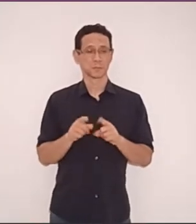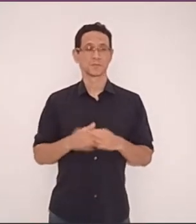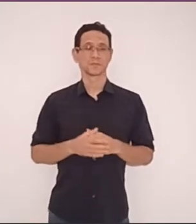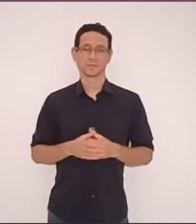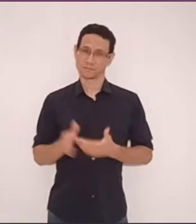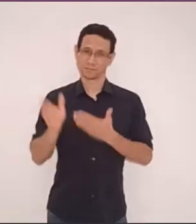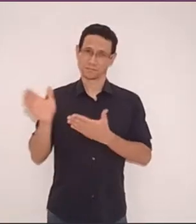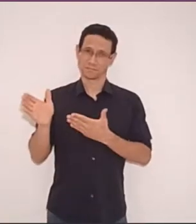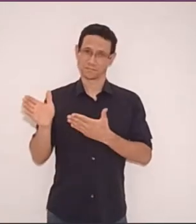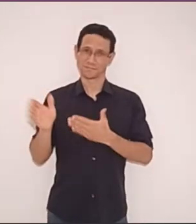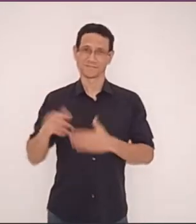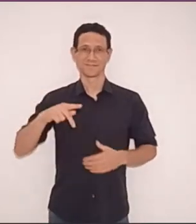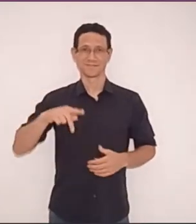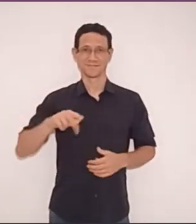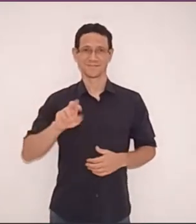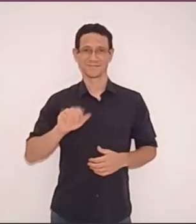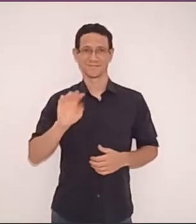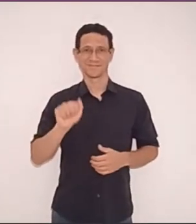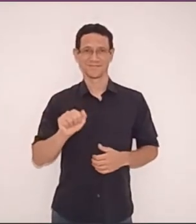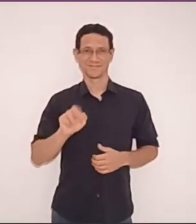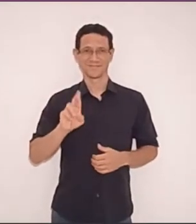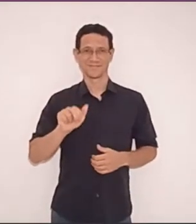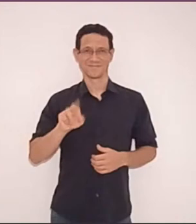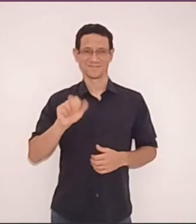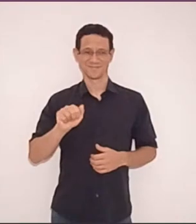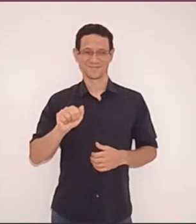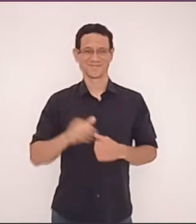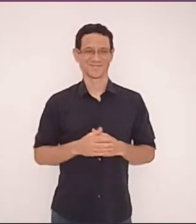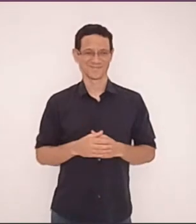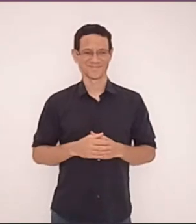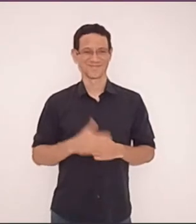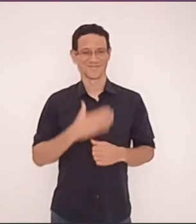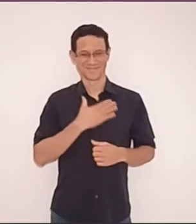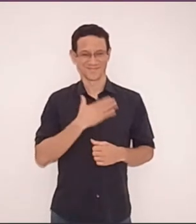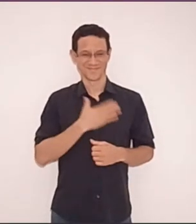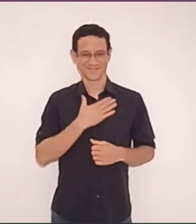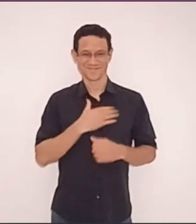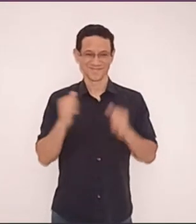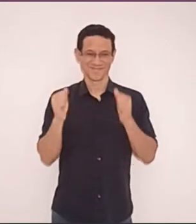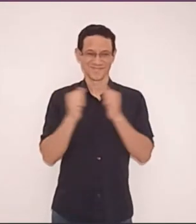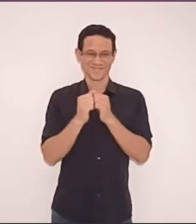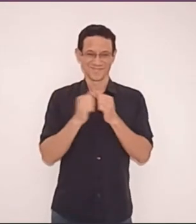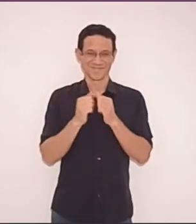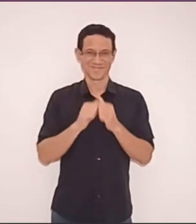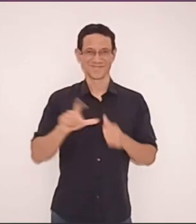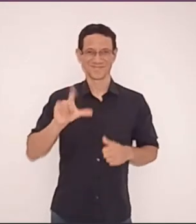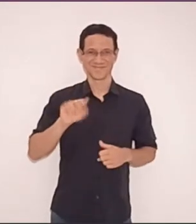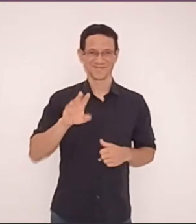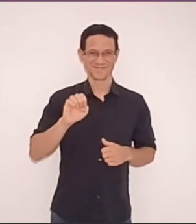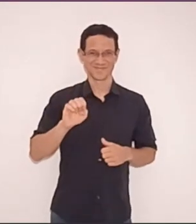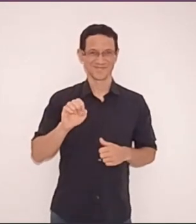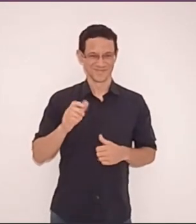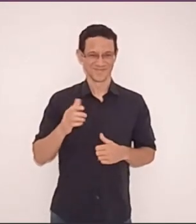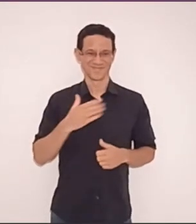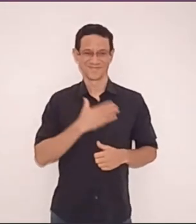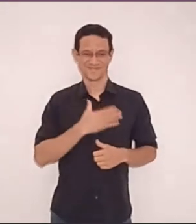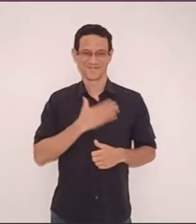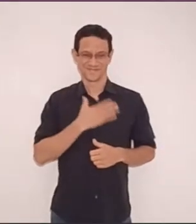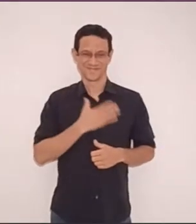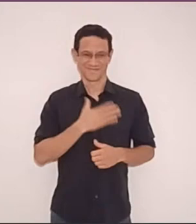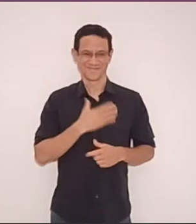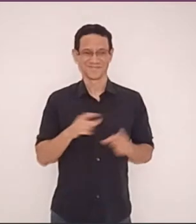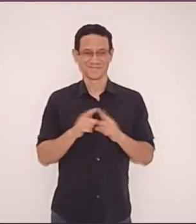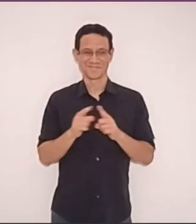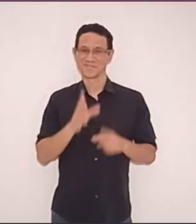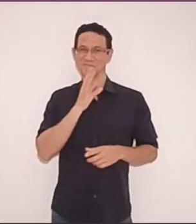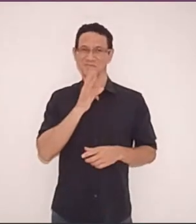a preta are limpeza eu fiz questão que você tivesse nessa Live conosco porque eu tinha muito interesse